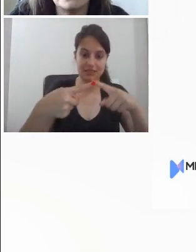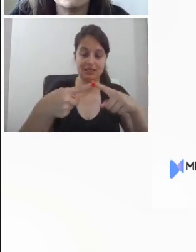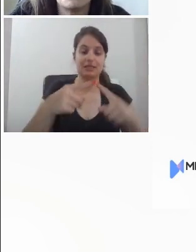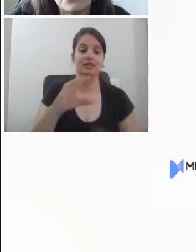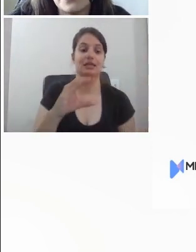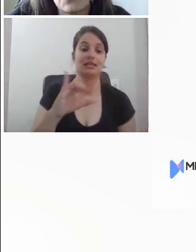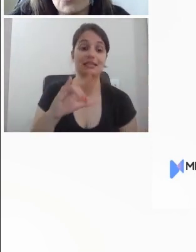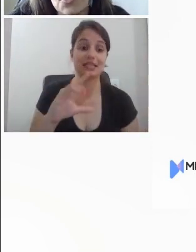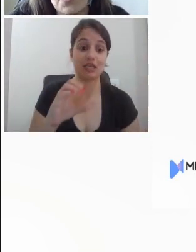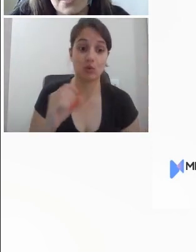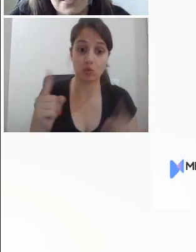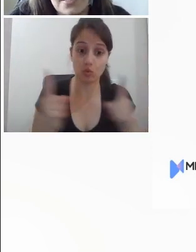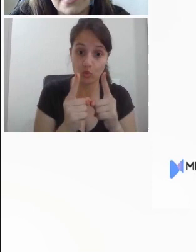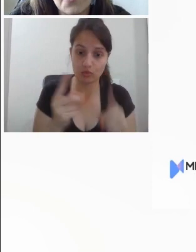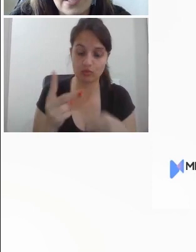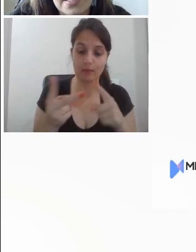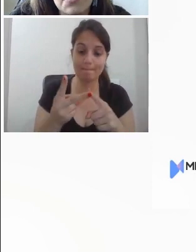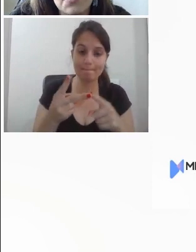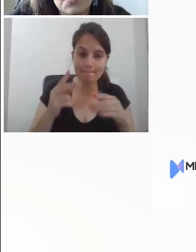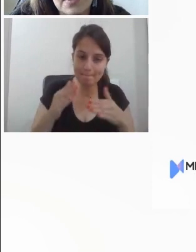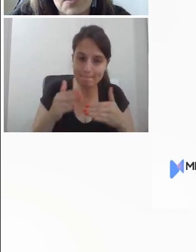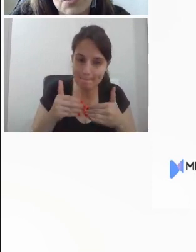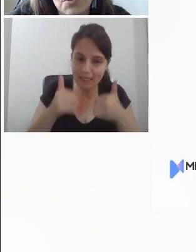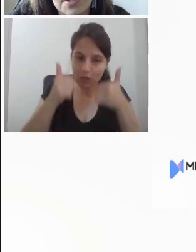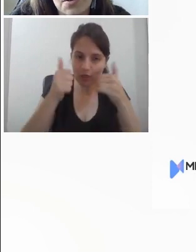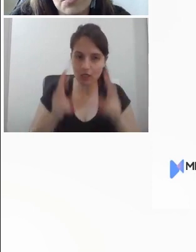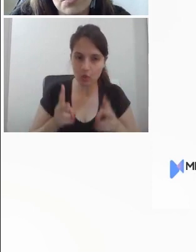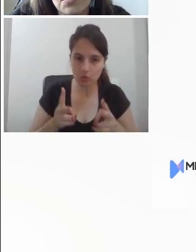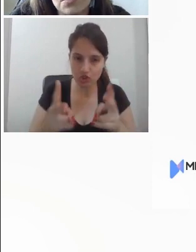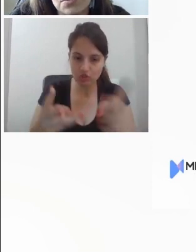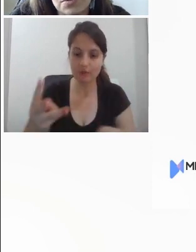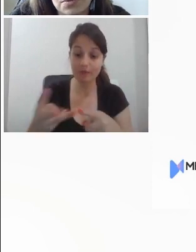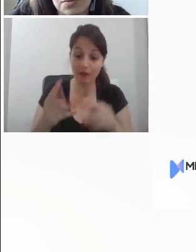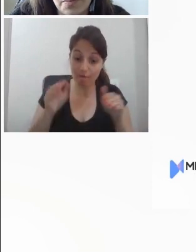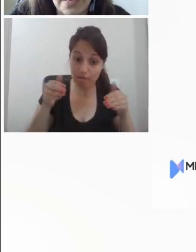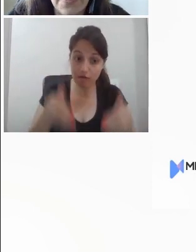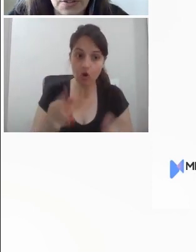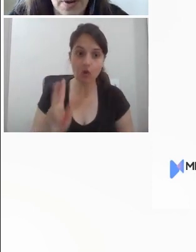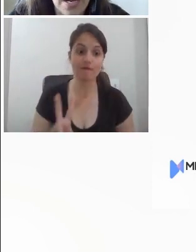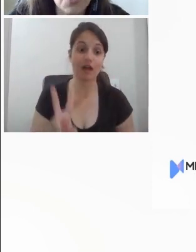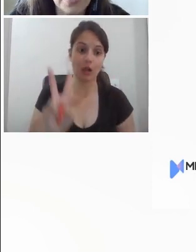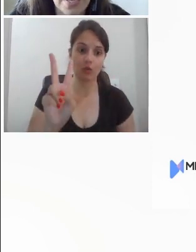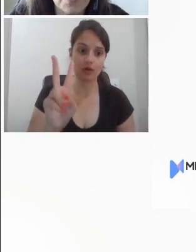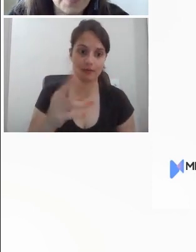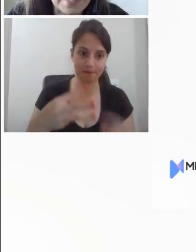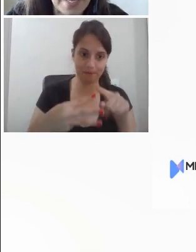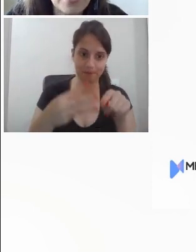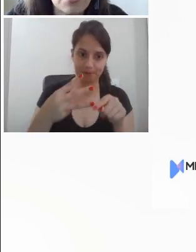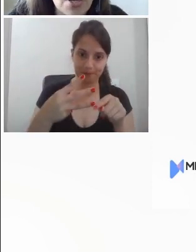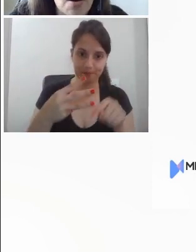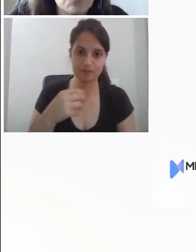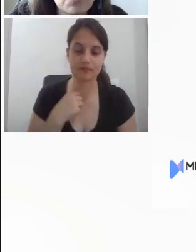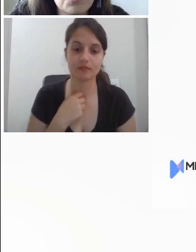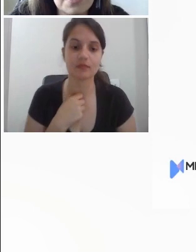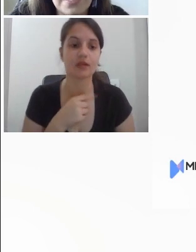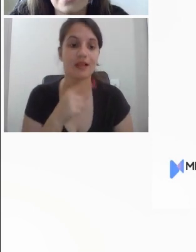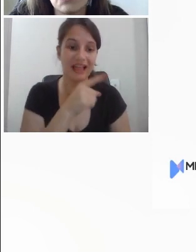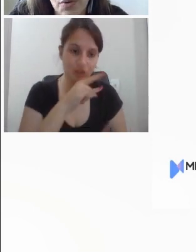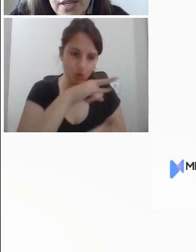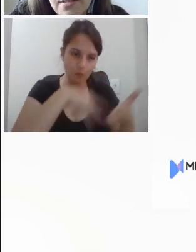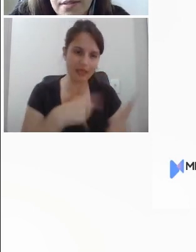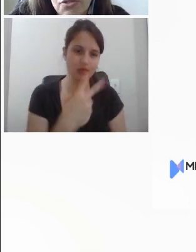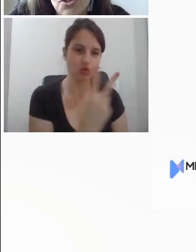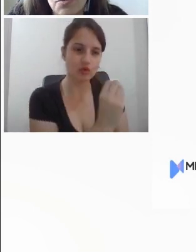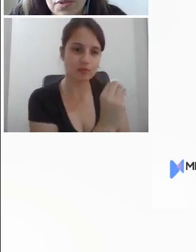valor e melhoria contínua então ali no na construção do do do Manifesto ágil estavam presentes já alguns dos